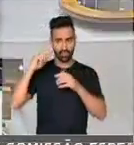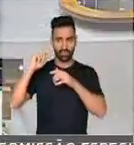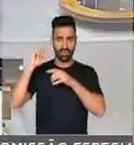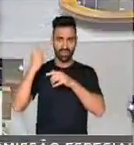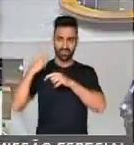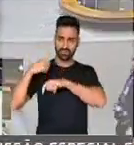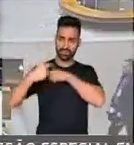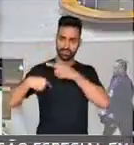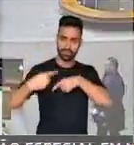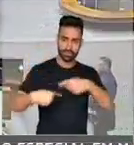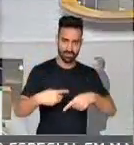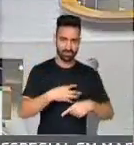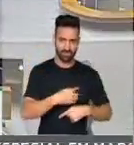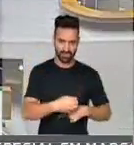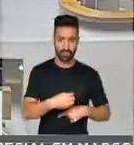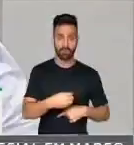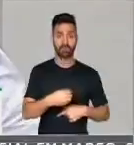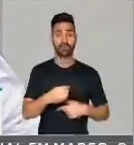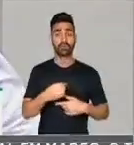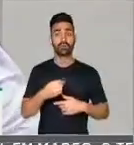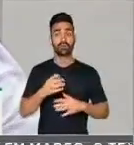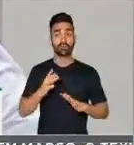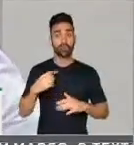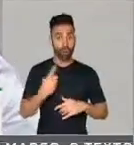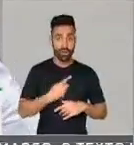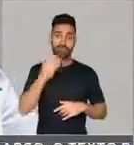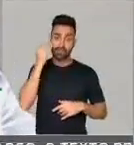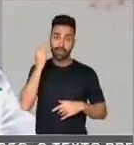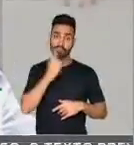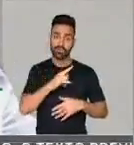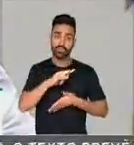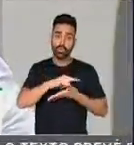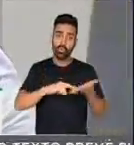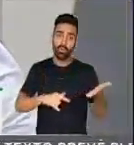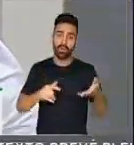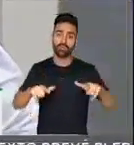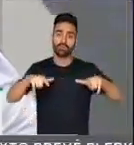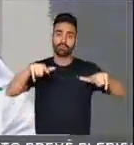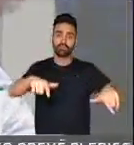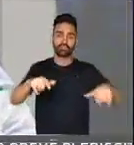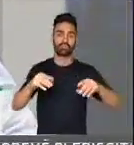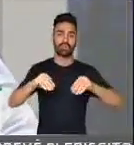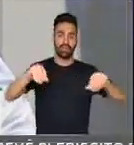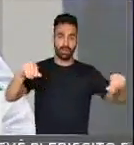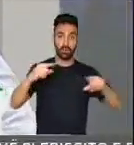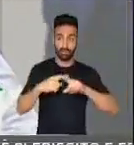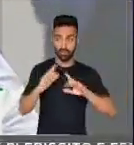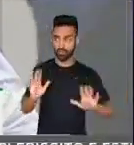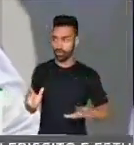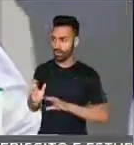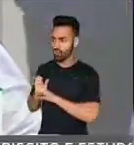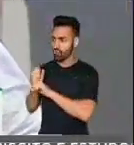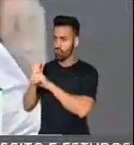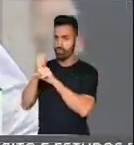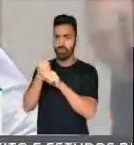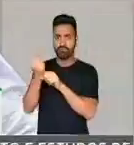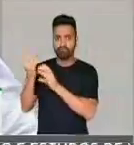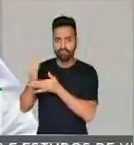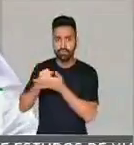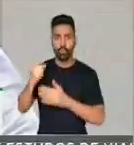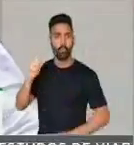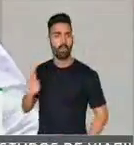que estamos avançando na titulação das terras. Isso se deve às emendas que somam 1 milhão, que coloquei com